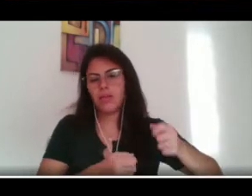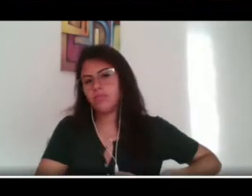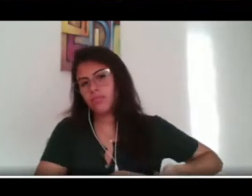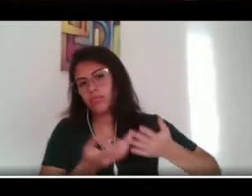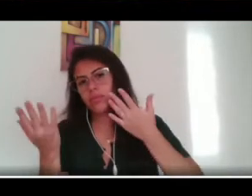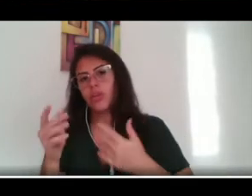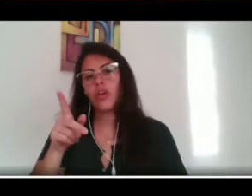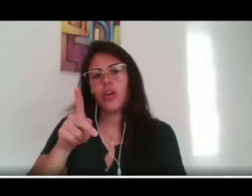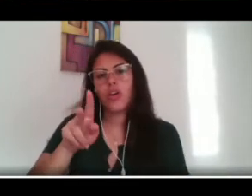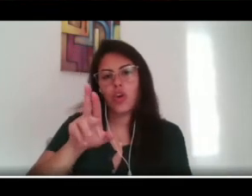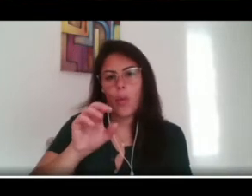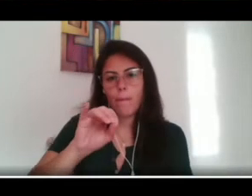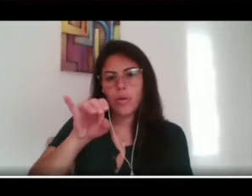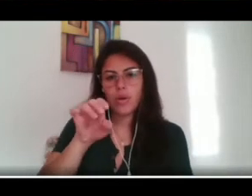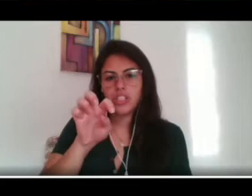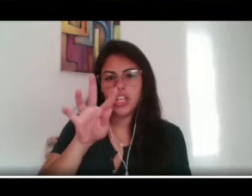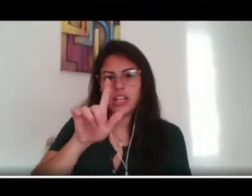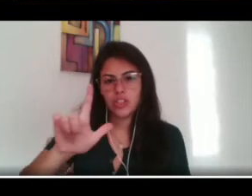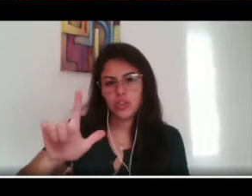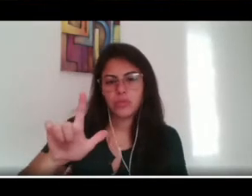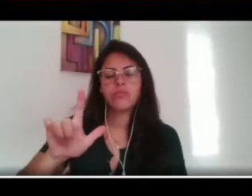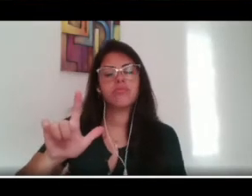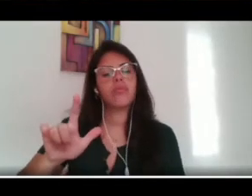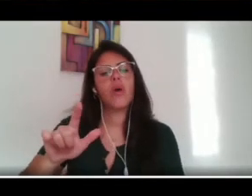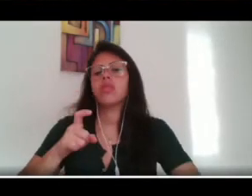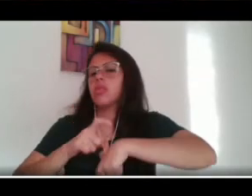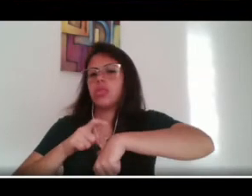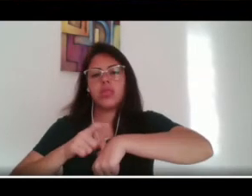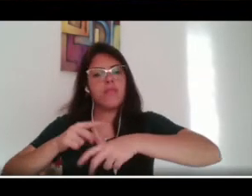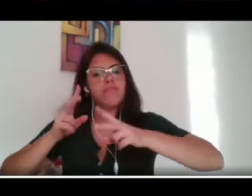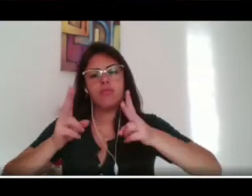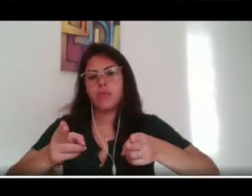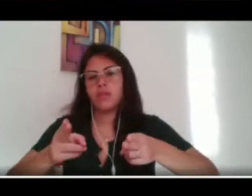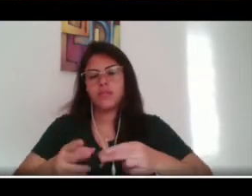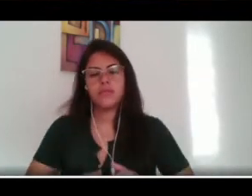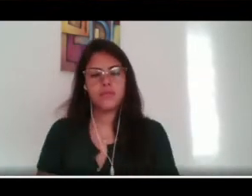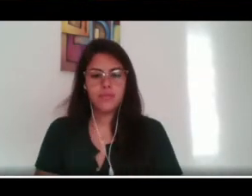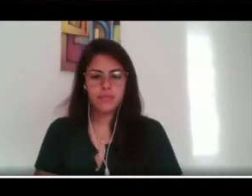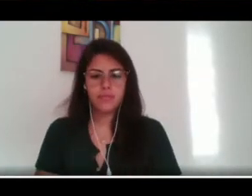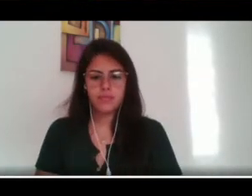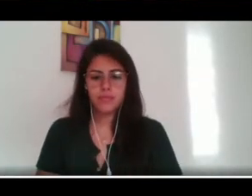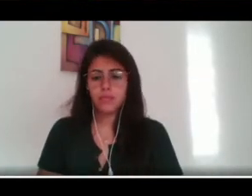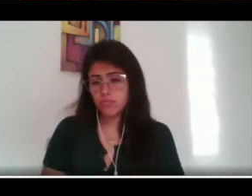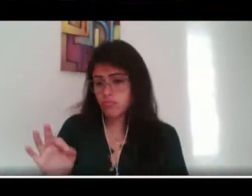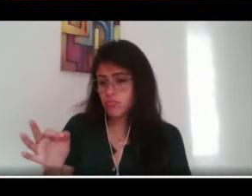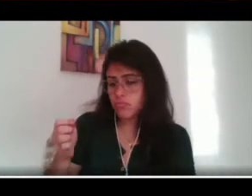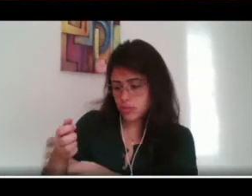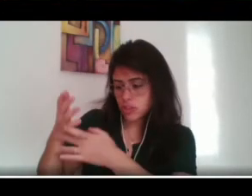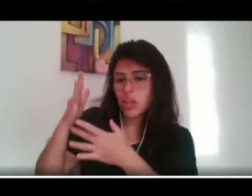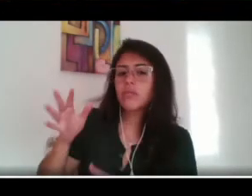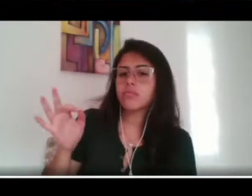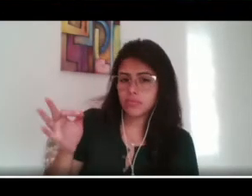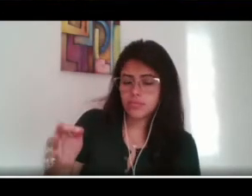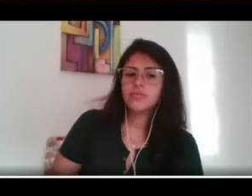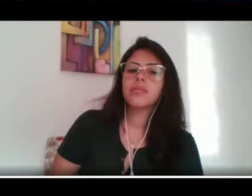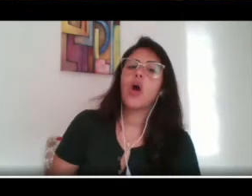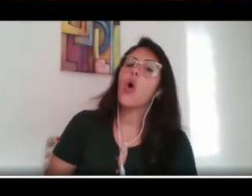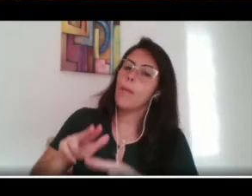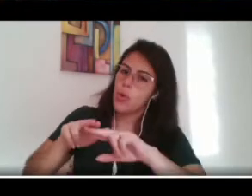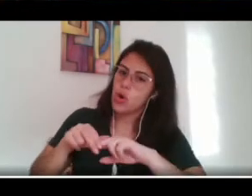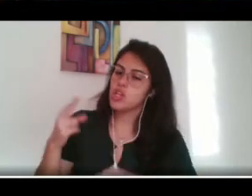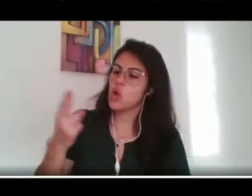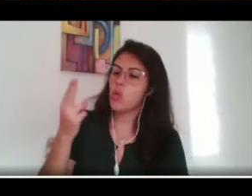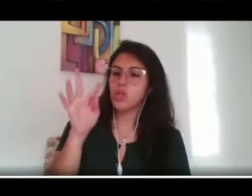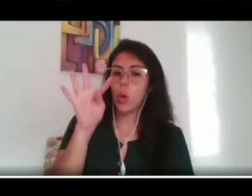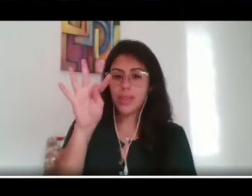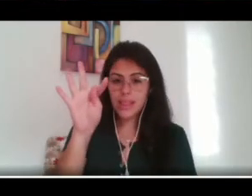Exatamente. Exatamente, Márcio. É por isso que você usa o tempo do C no M. Exatamente. Porque em Y, os